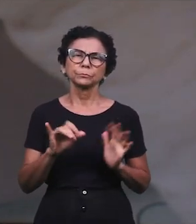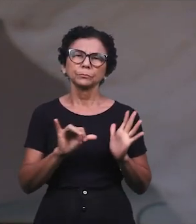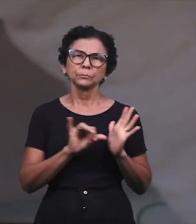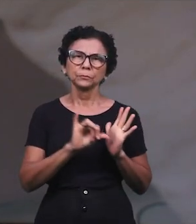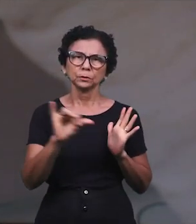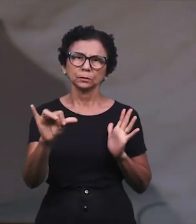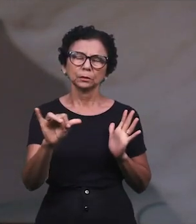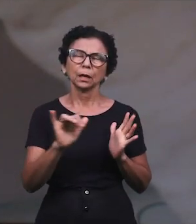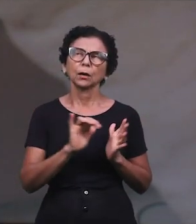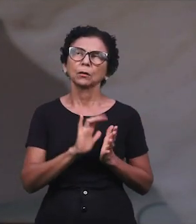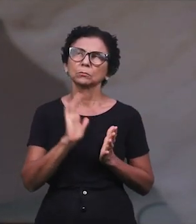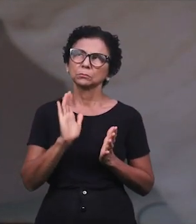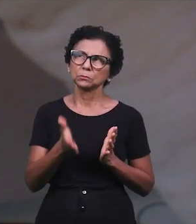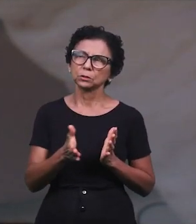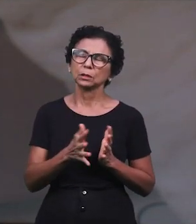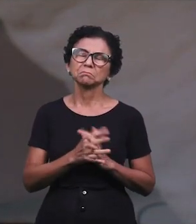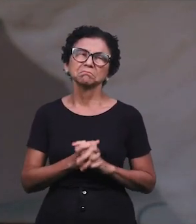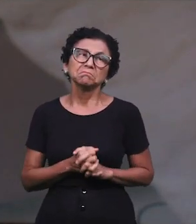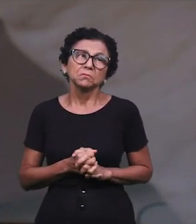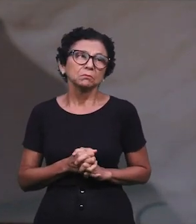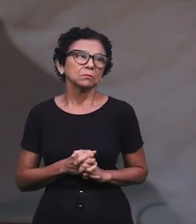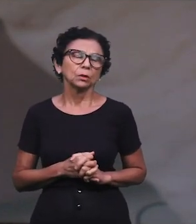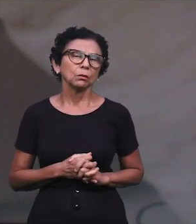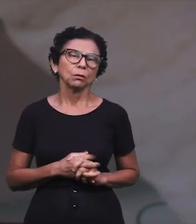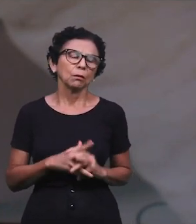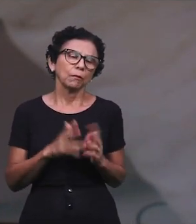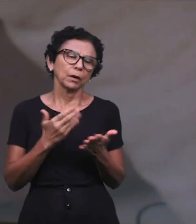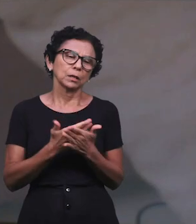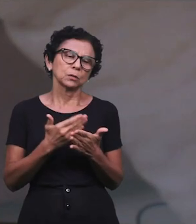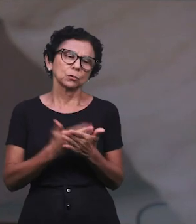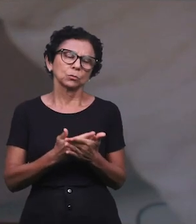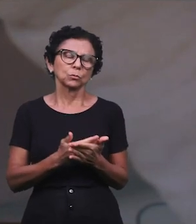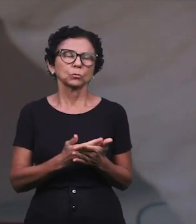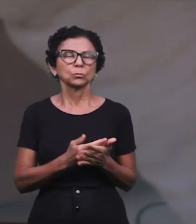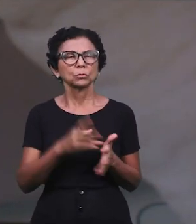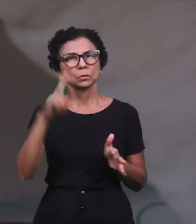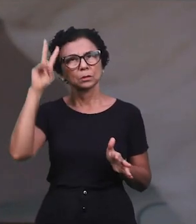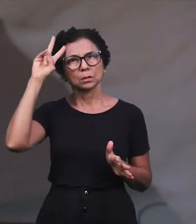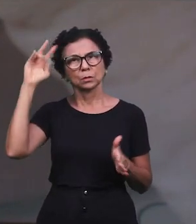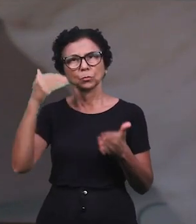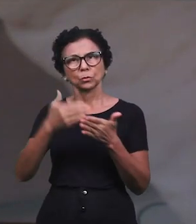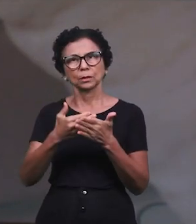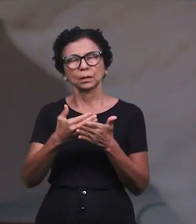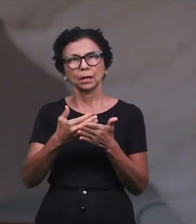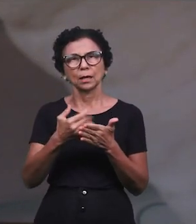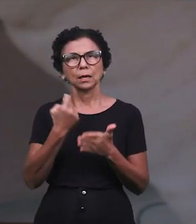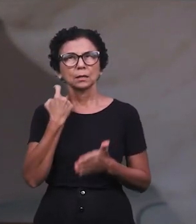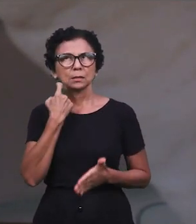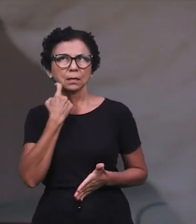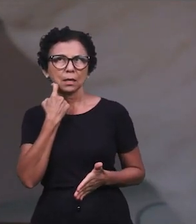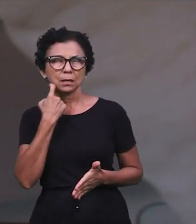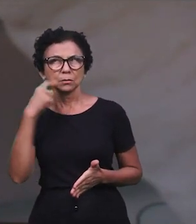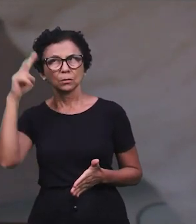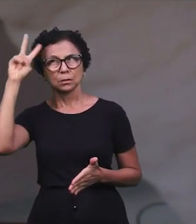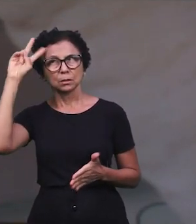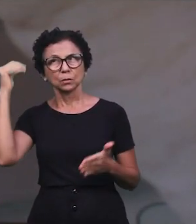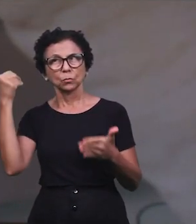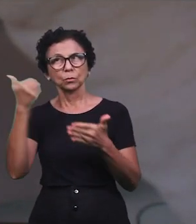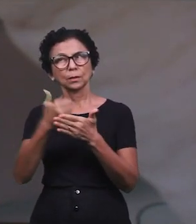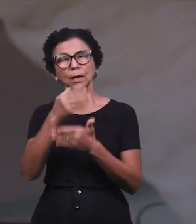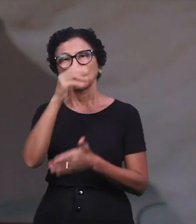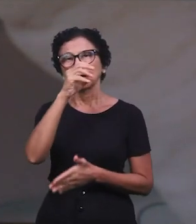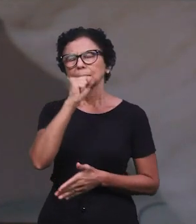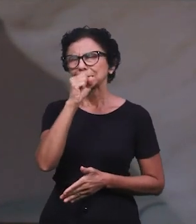publicado, ou estou fazendo um estudo mais longo prazo, estudo eventualmente de segunda a sexta, segunda a sábado. Então, eu deixo